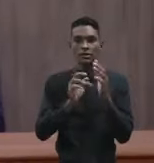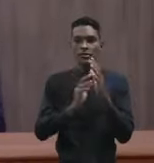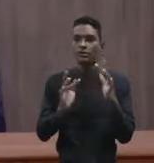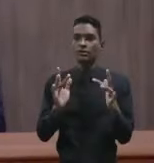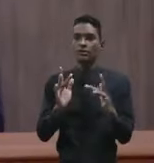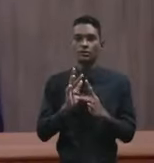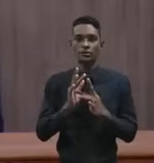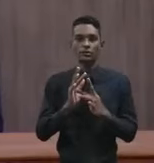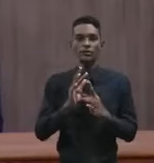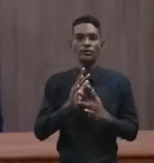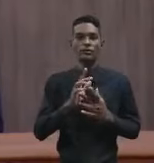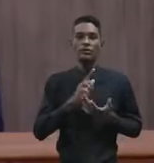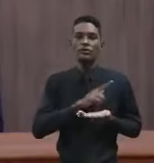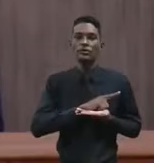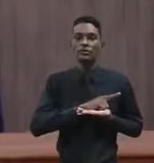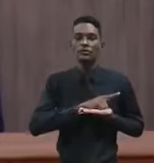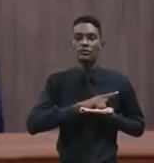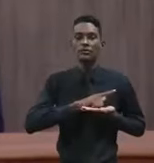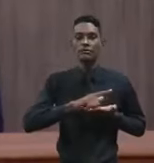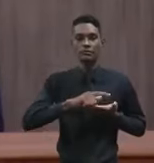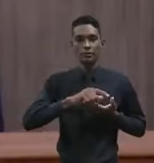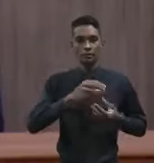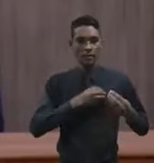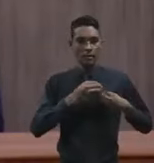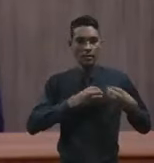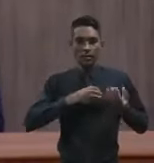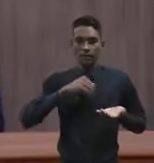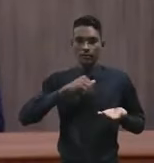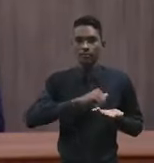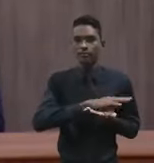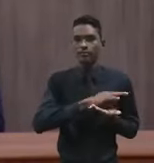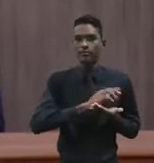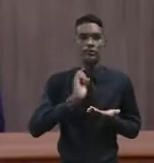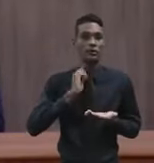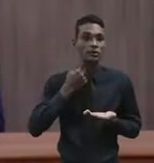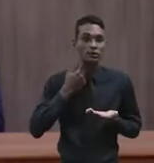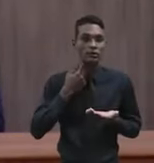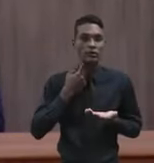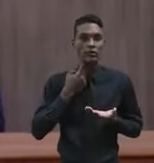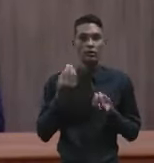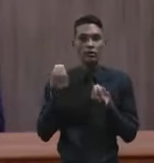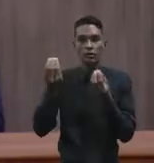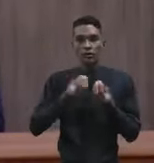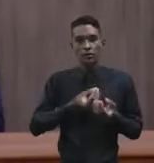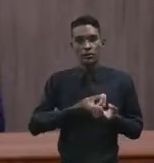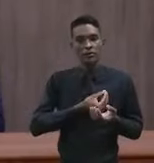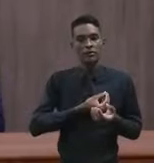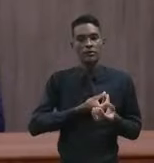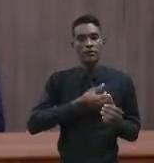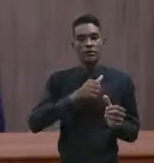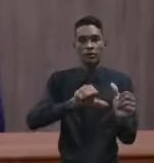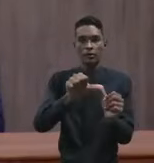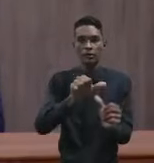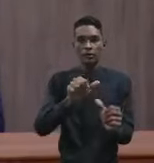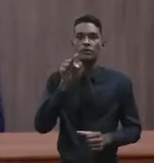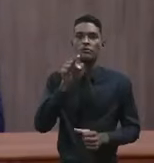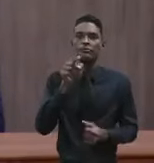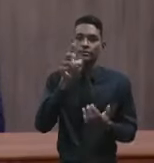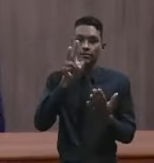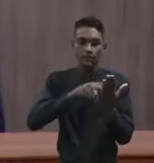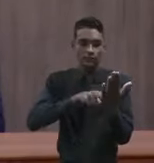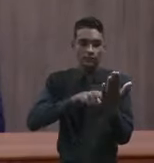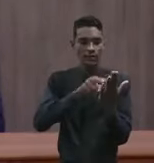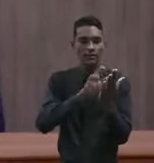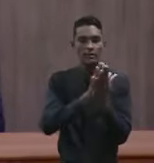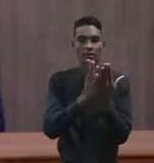isso? E quando você lê a palavra de Deus, ouçam bem isso, quando você lê a palavra de Deus, olha como é que ele deixa